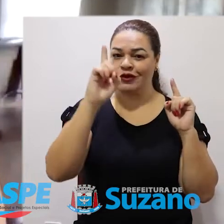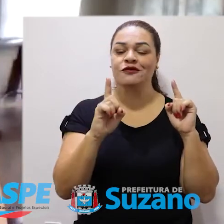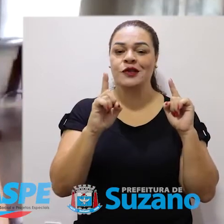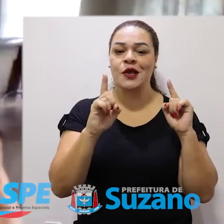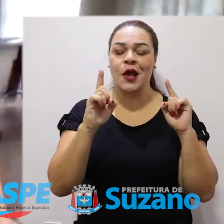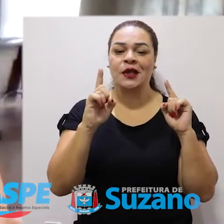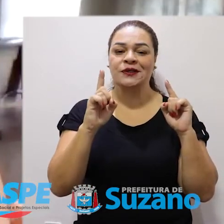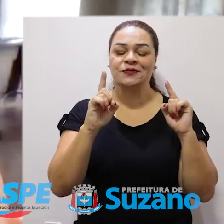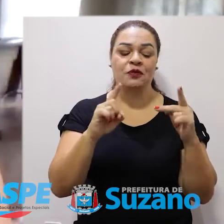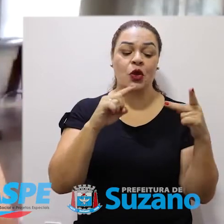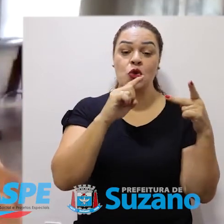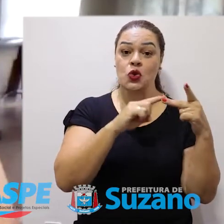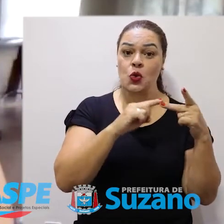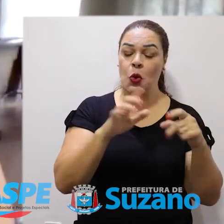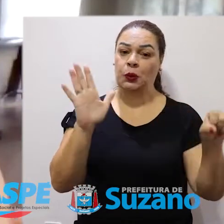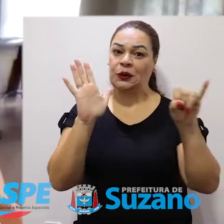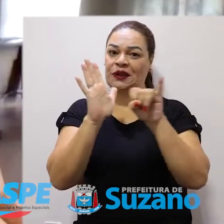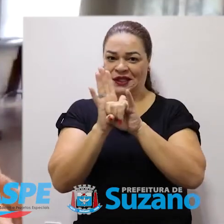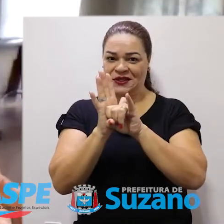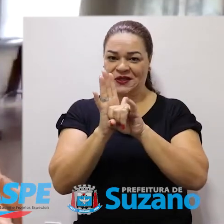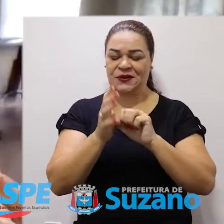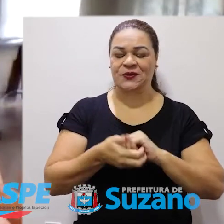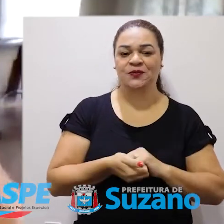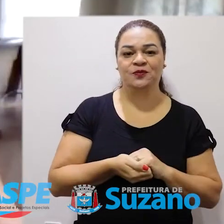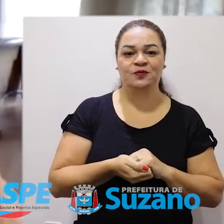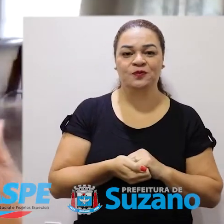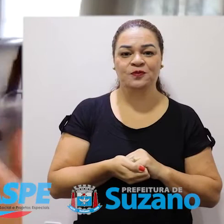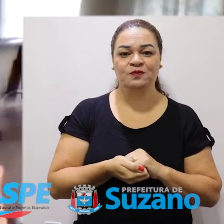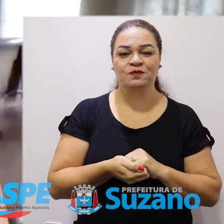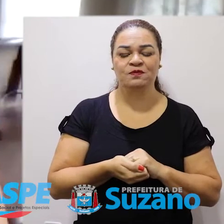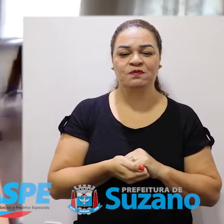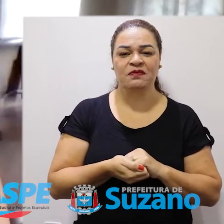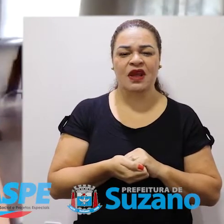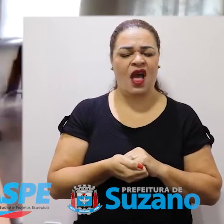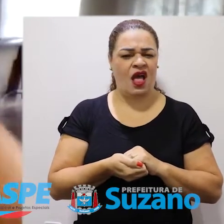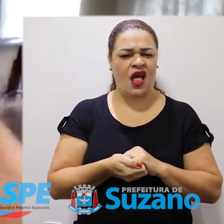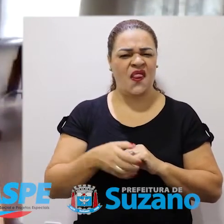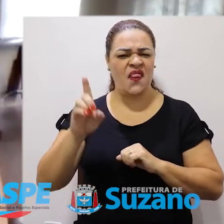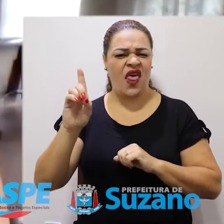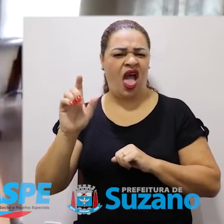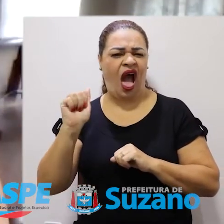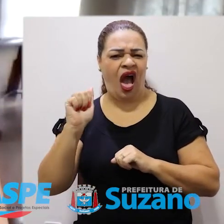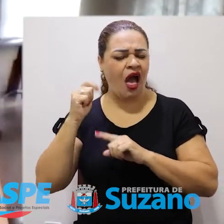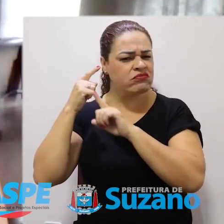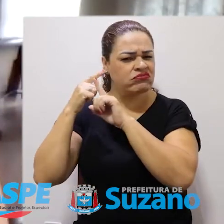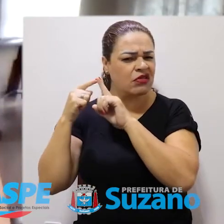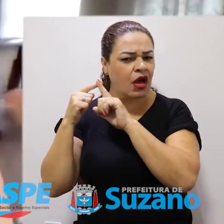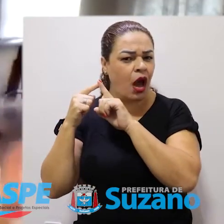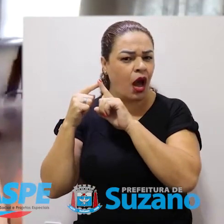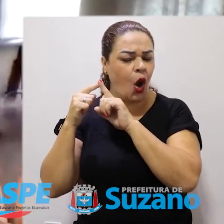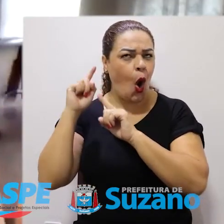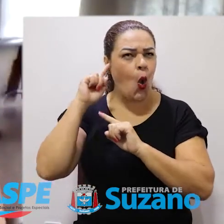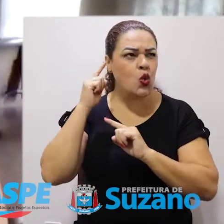em função dessa questão identitária. Quando a gente fala deficiente auditivo, o que a gente está se remetendo, né? A